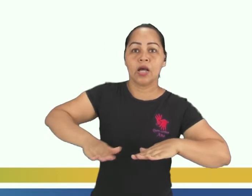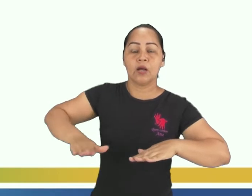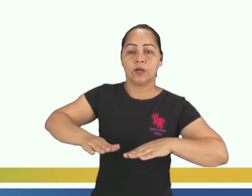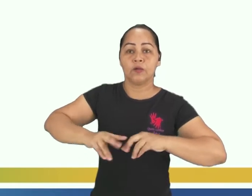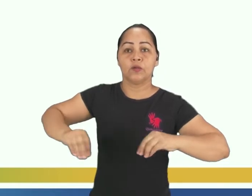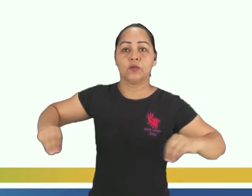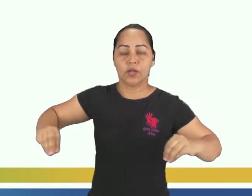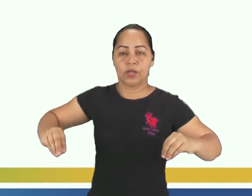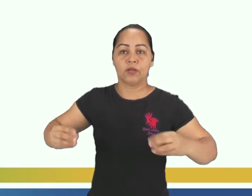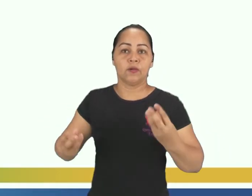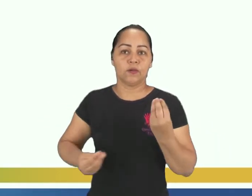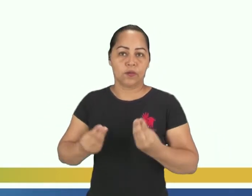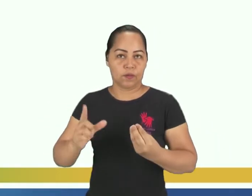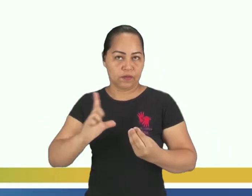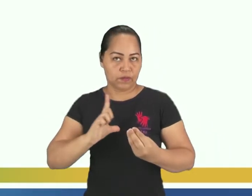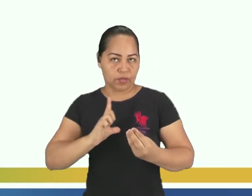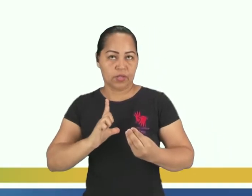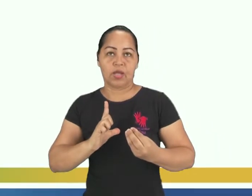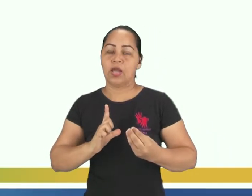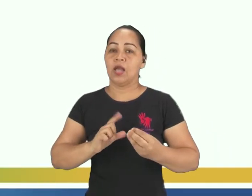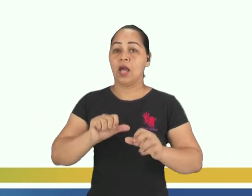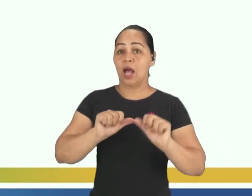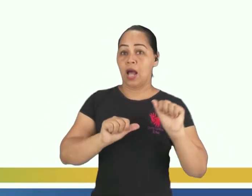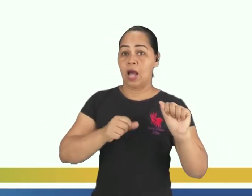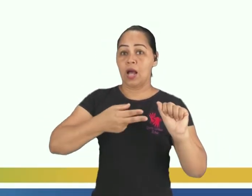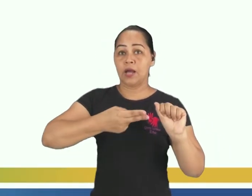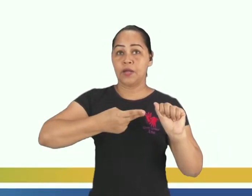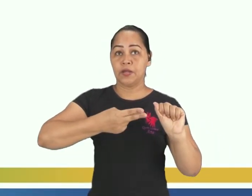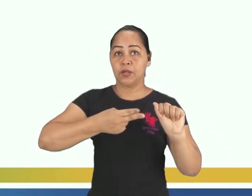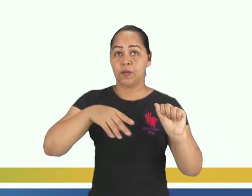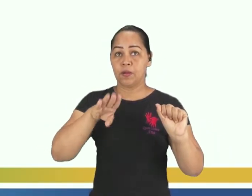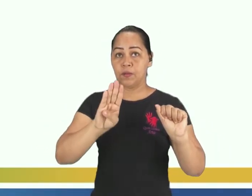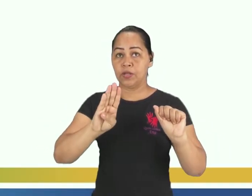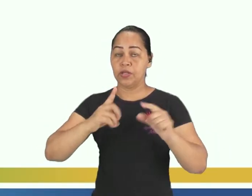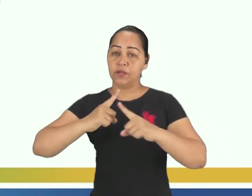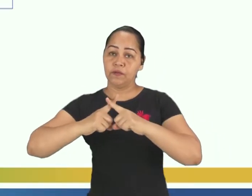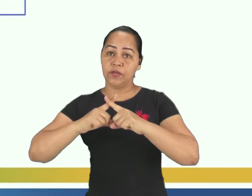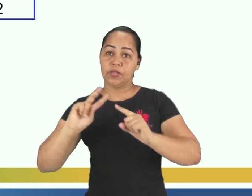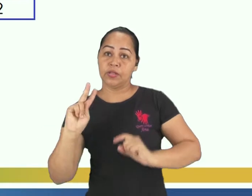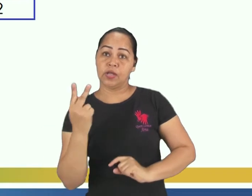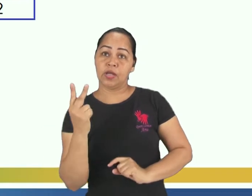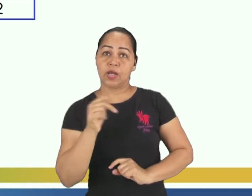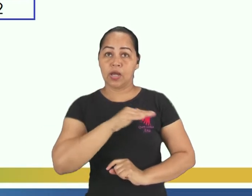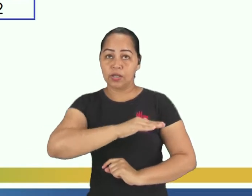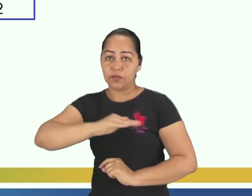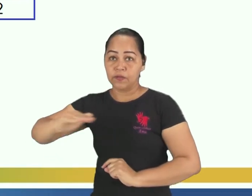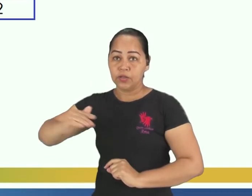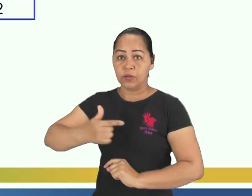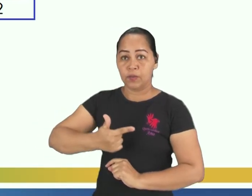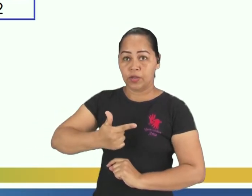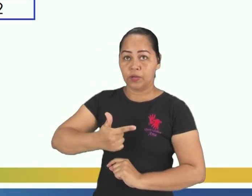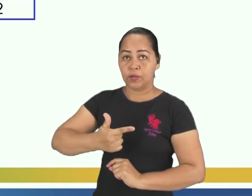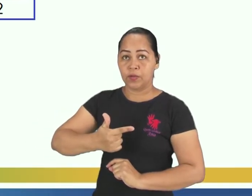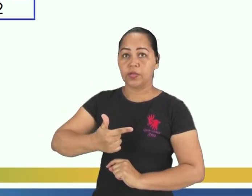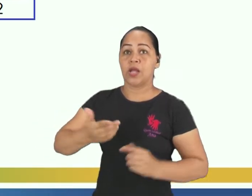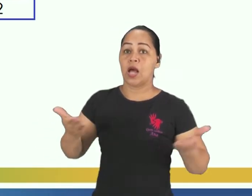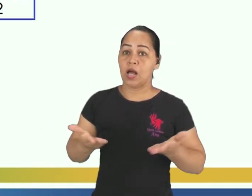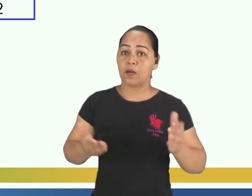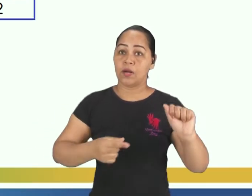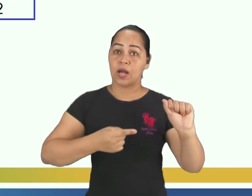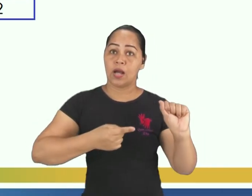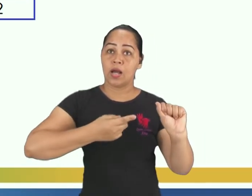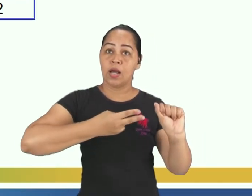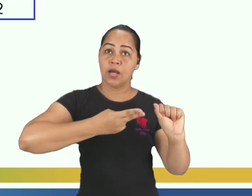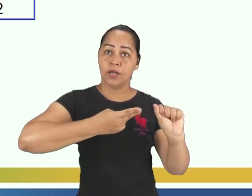ser obtida através da fórmula base vezes altura dividido para 2. Teremos, então, área igual